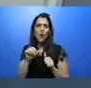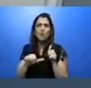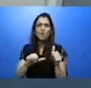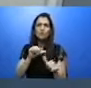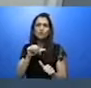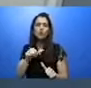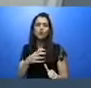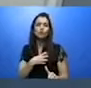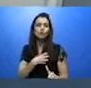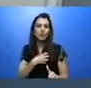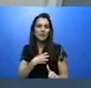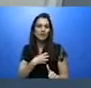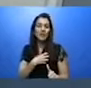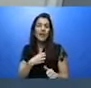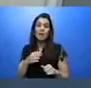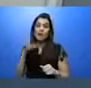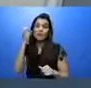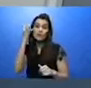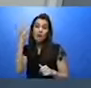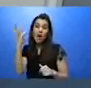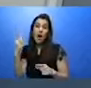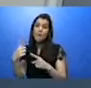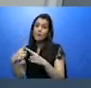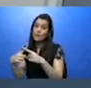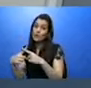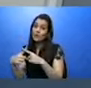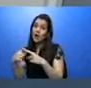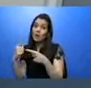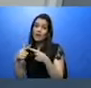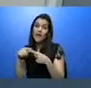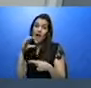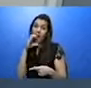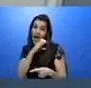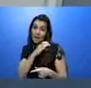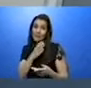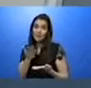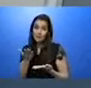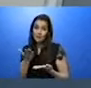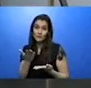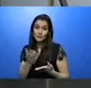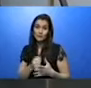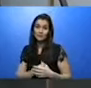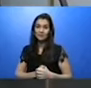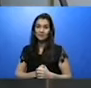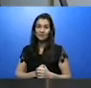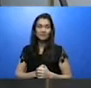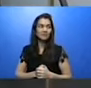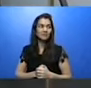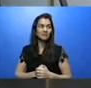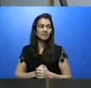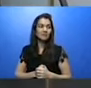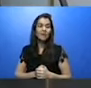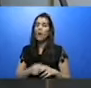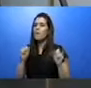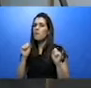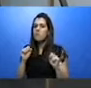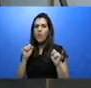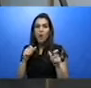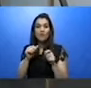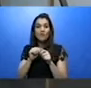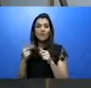mais tranquilo fazer a multiplicação, ou seja, ganhamos tempo, certo? Então, vocês podem fazer das